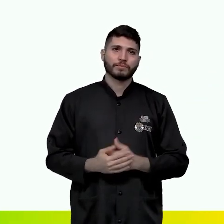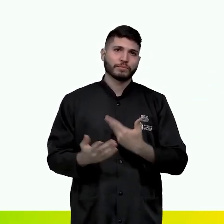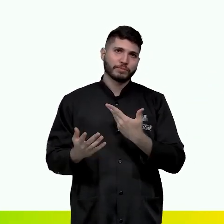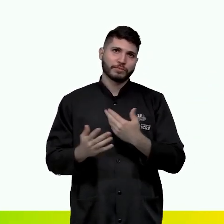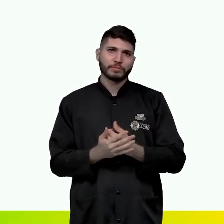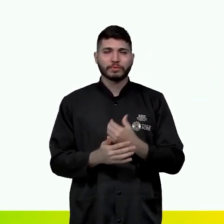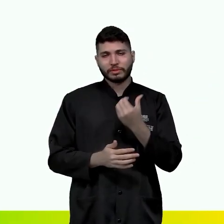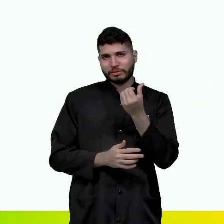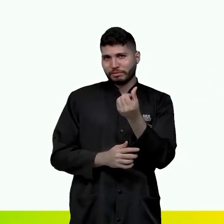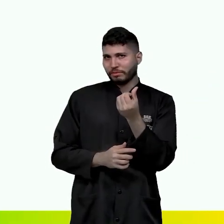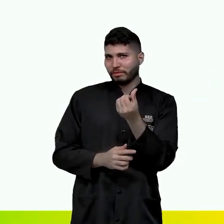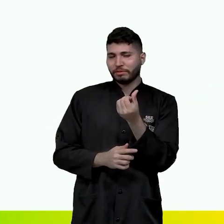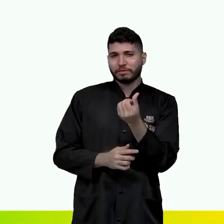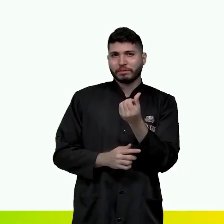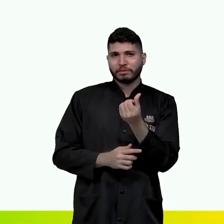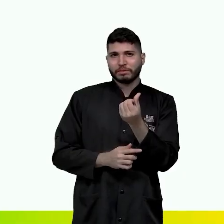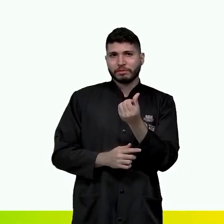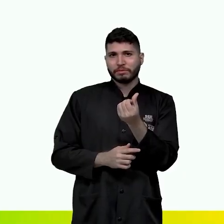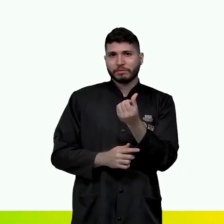ser